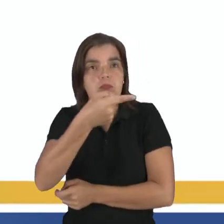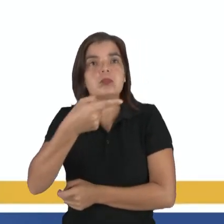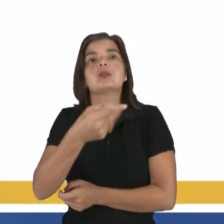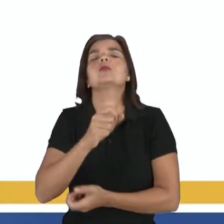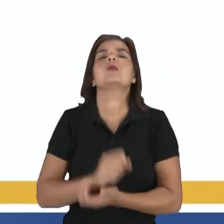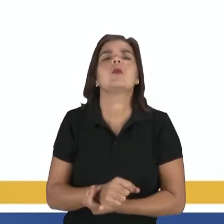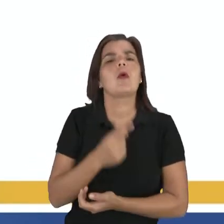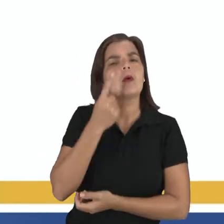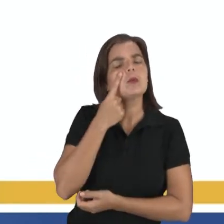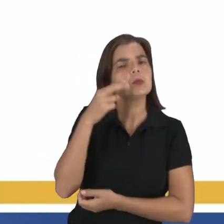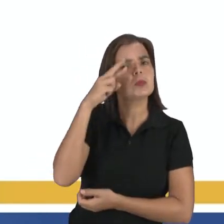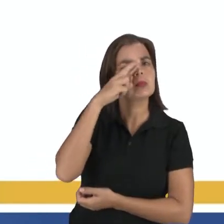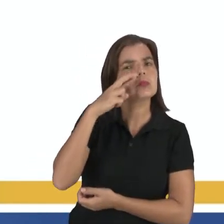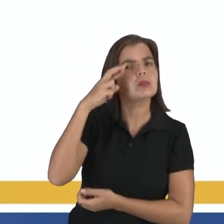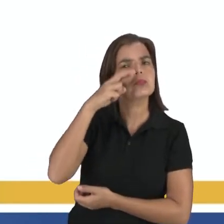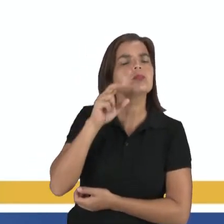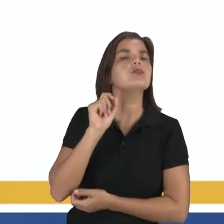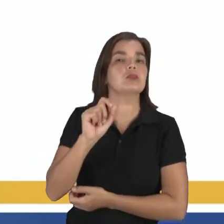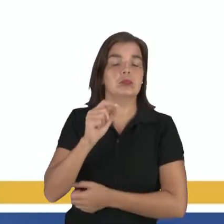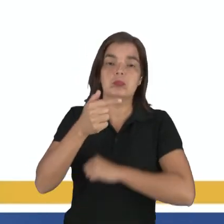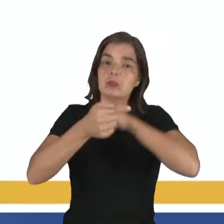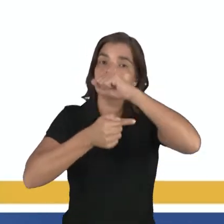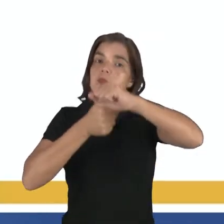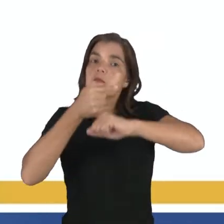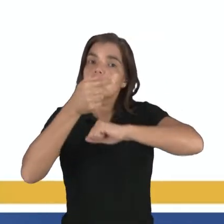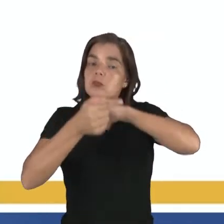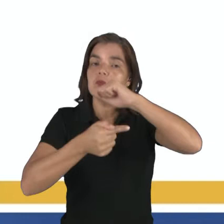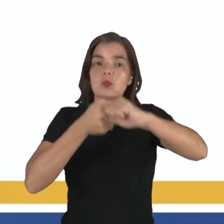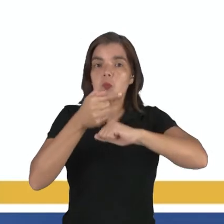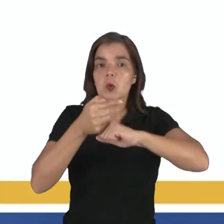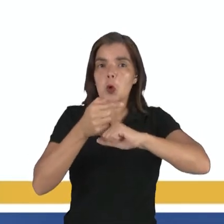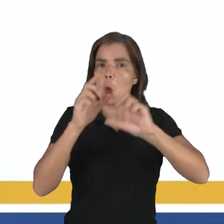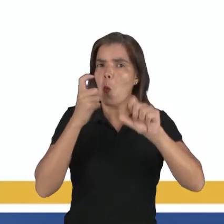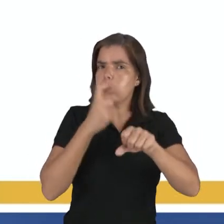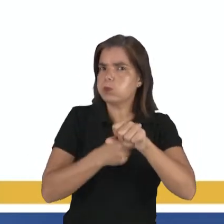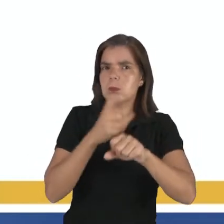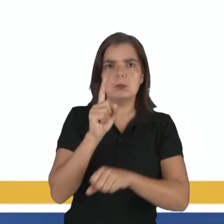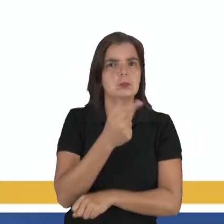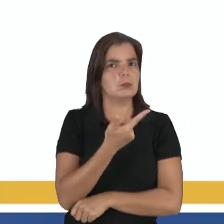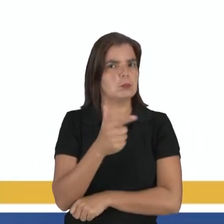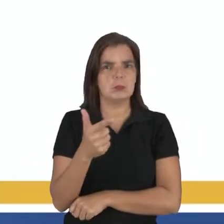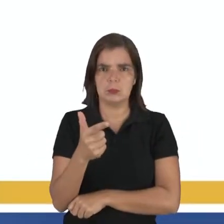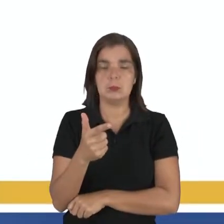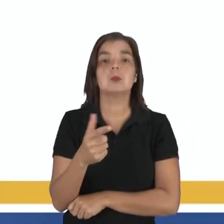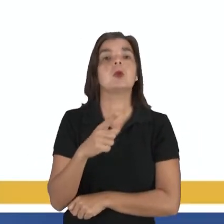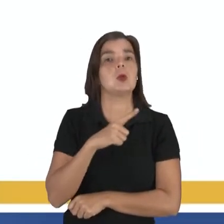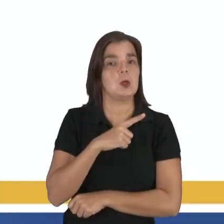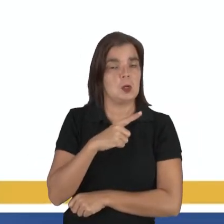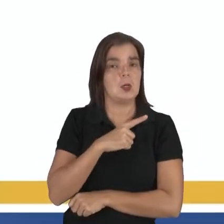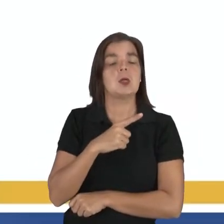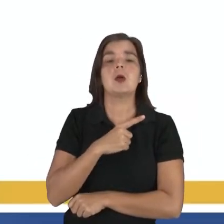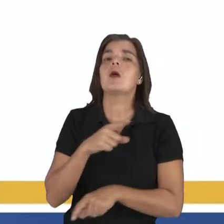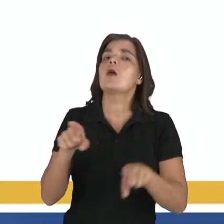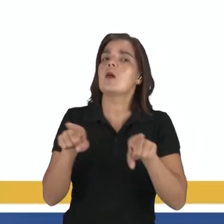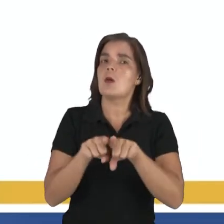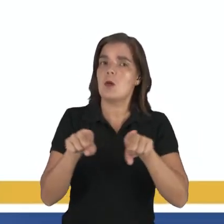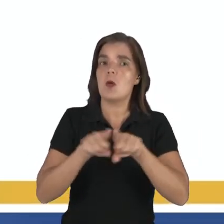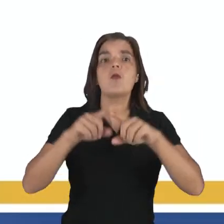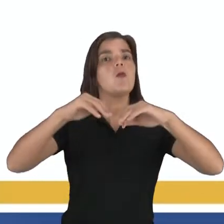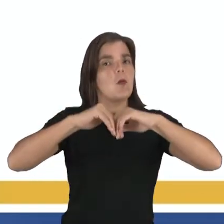negativamente. Então, o que ele pode observar aqui? Que o átomo, ele não era maciço. Então, existe que ele também